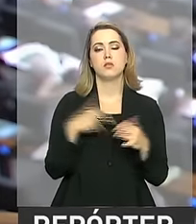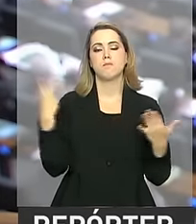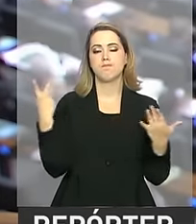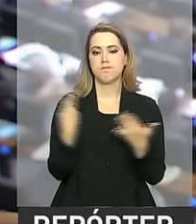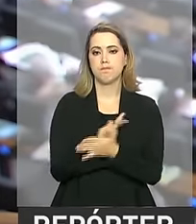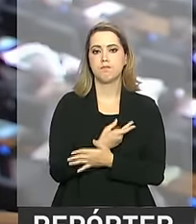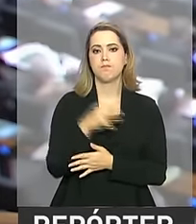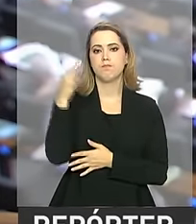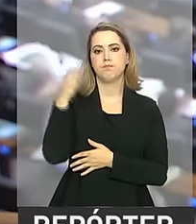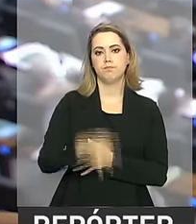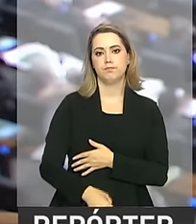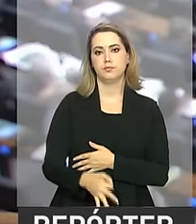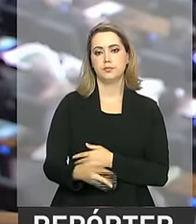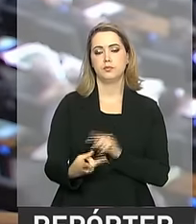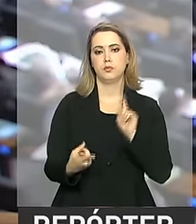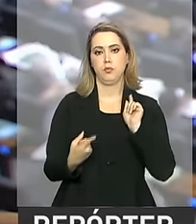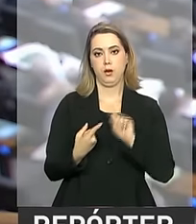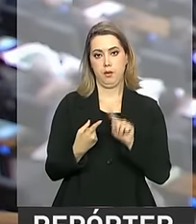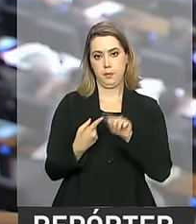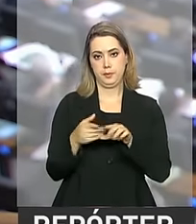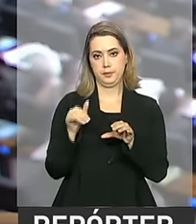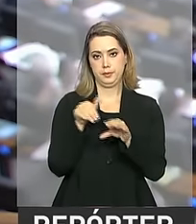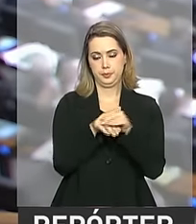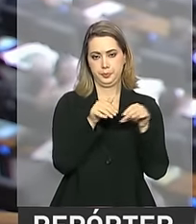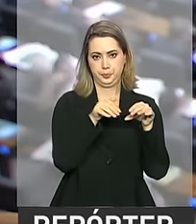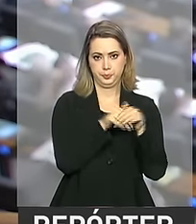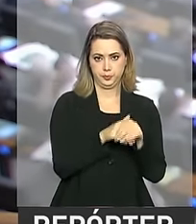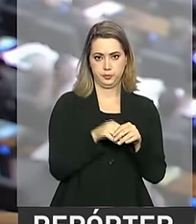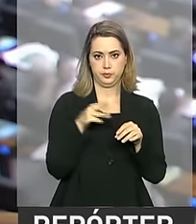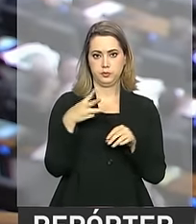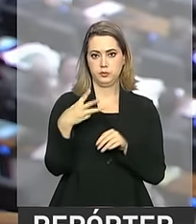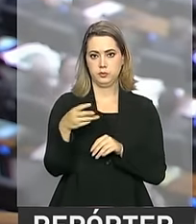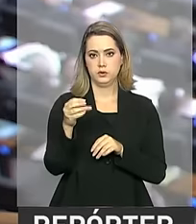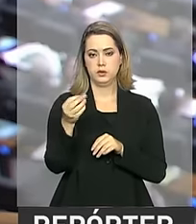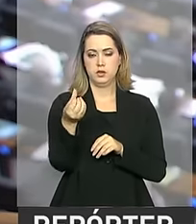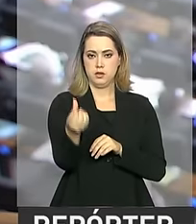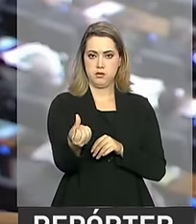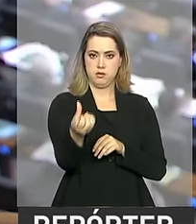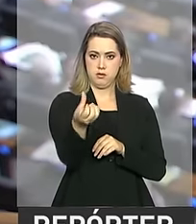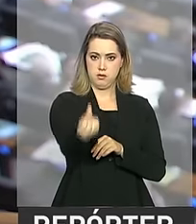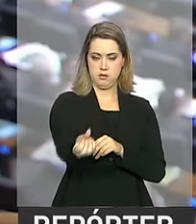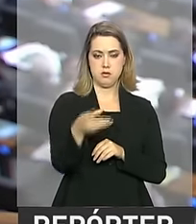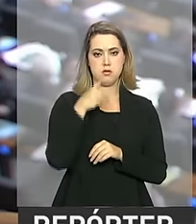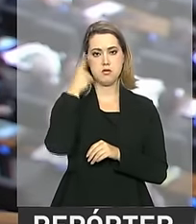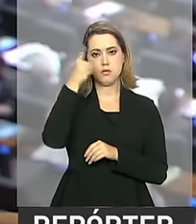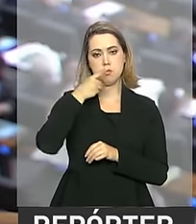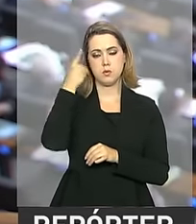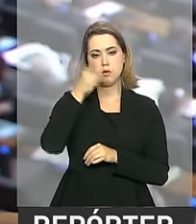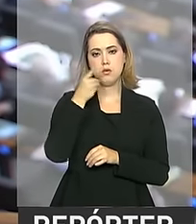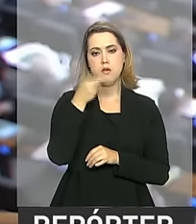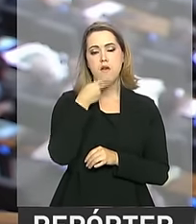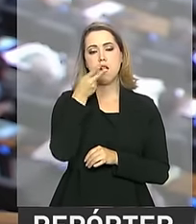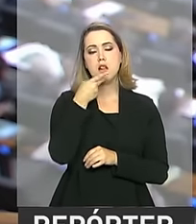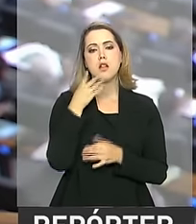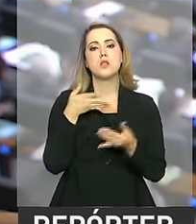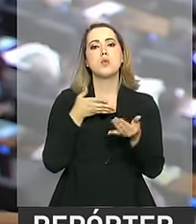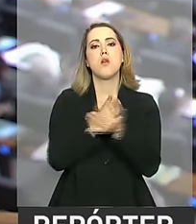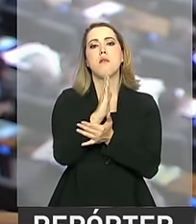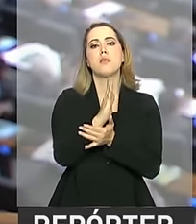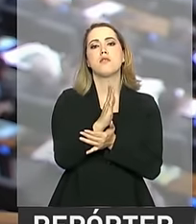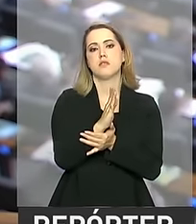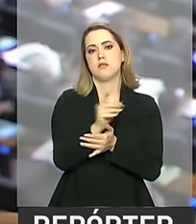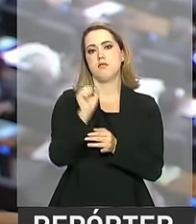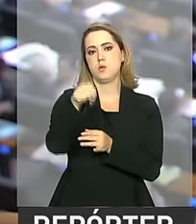ocorrer. No primeiro turno, aqui na Câmara dos Deputados, 366 parlamentares votaram a favor da proposta.